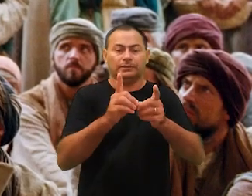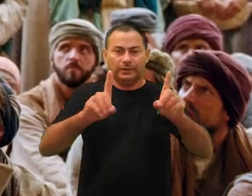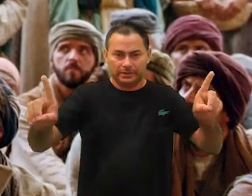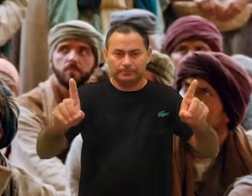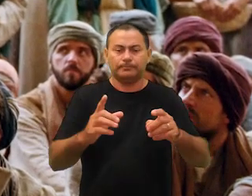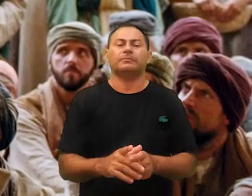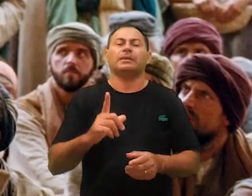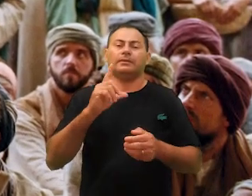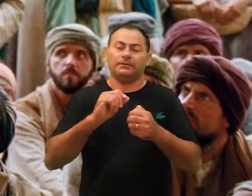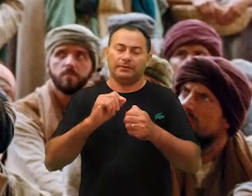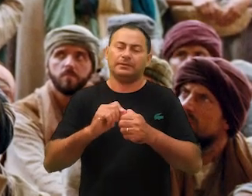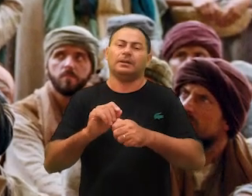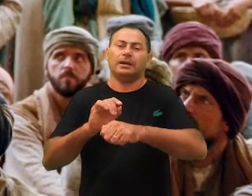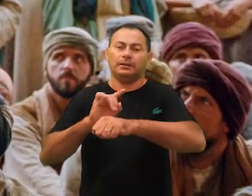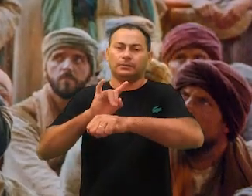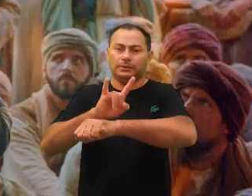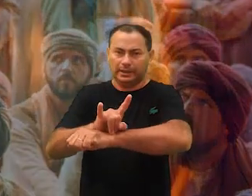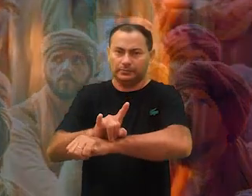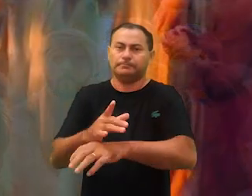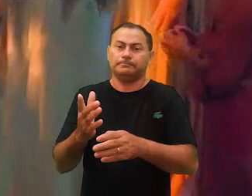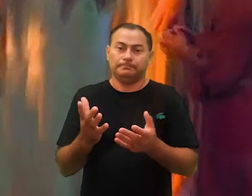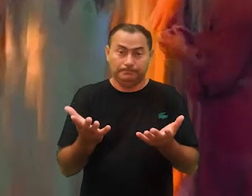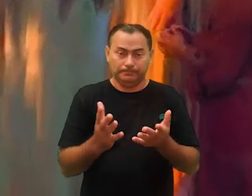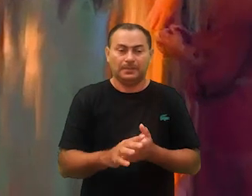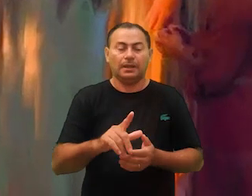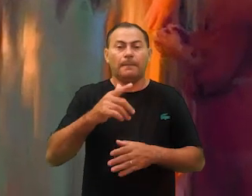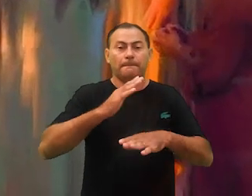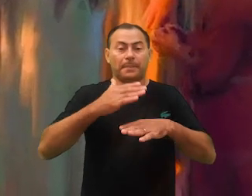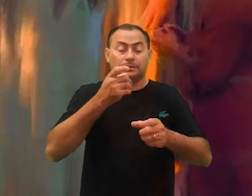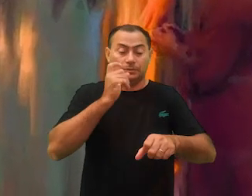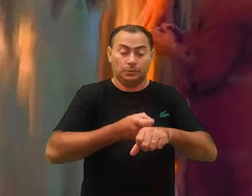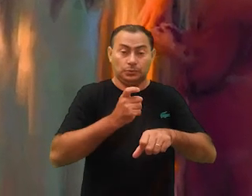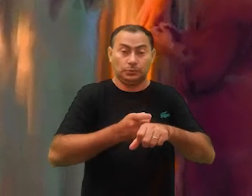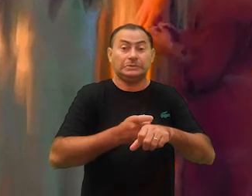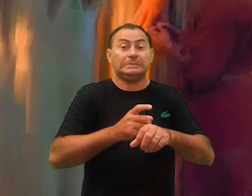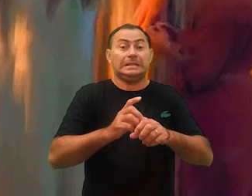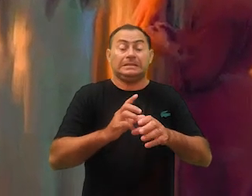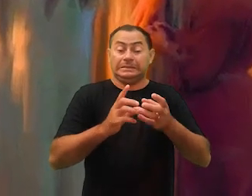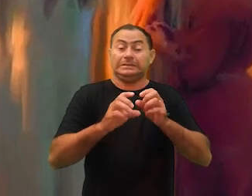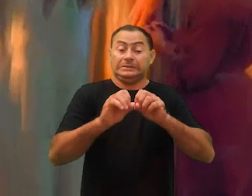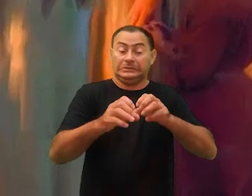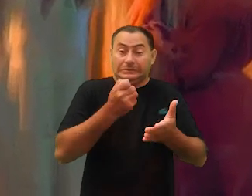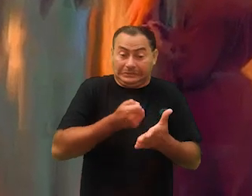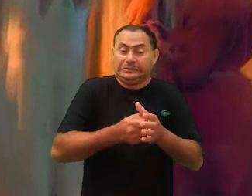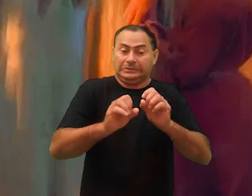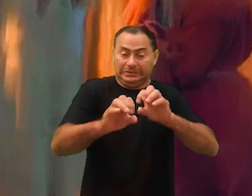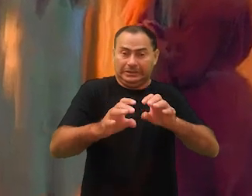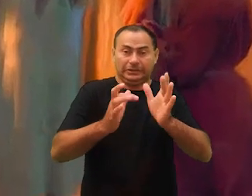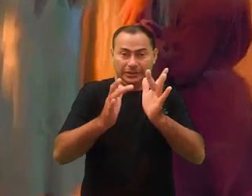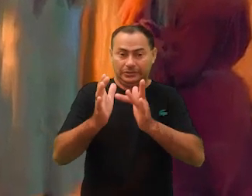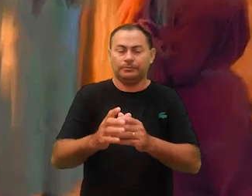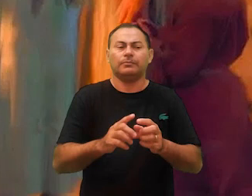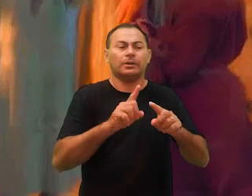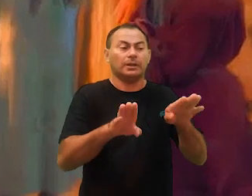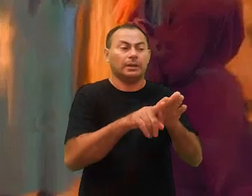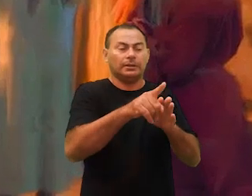mulher divorciada comete adultério. Esse é considerado um dos mais duros ensinos de Jesus. Deve ter sido para